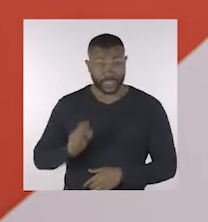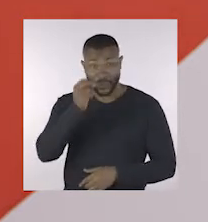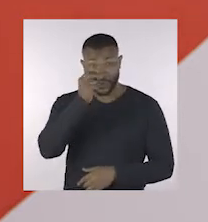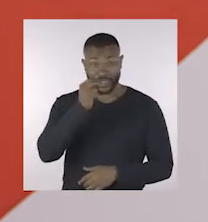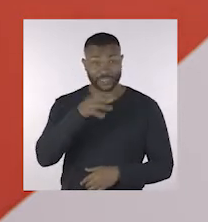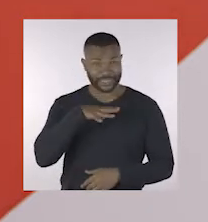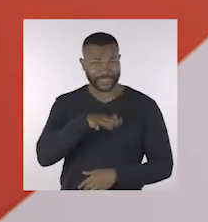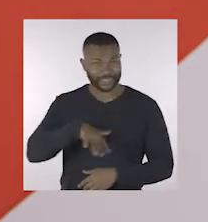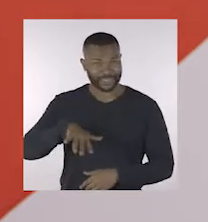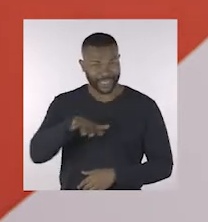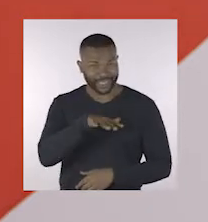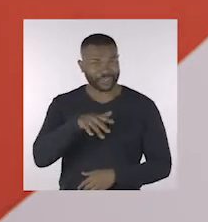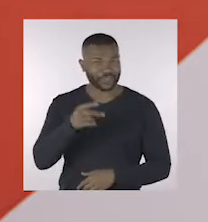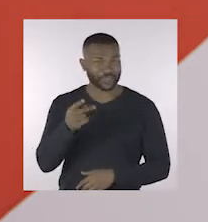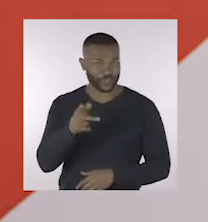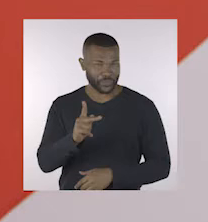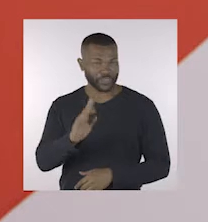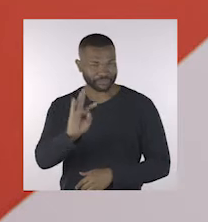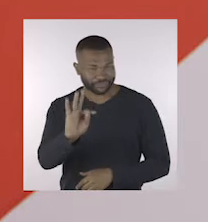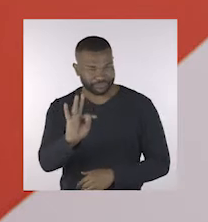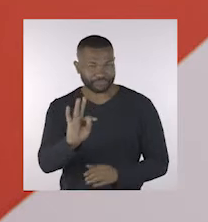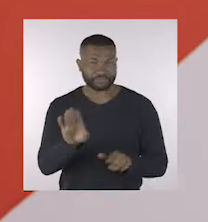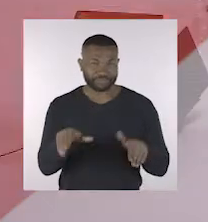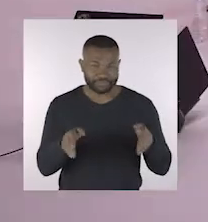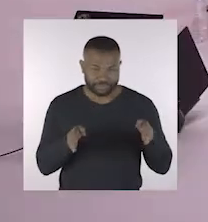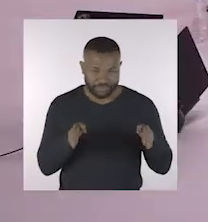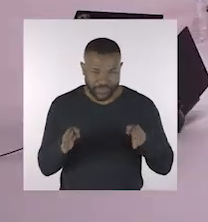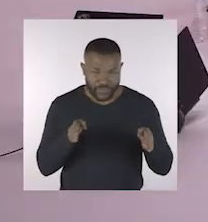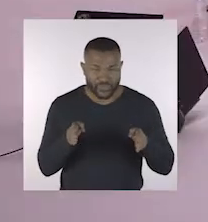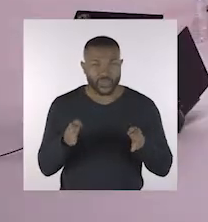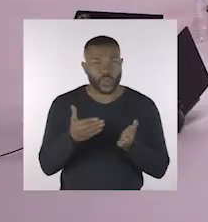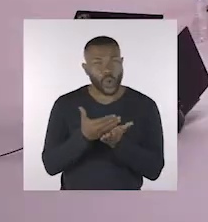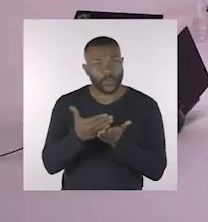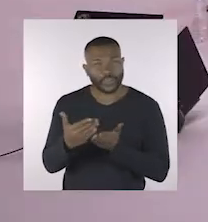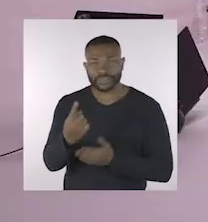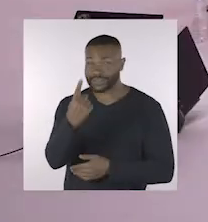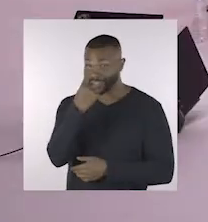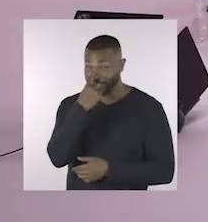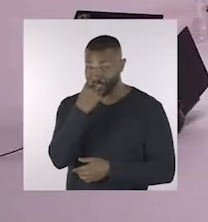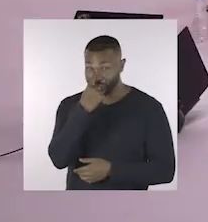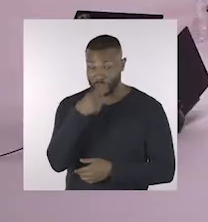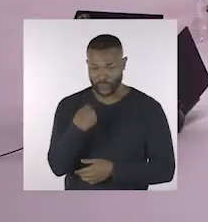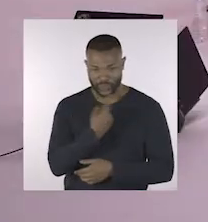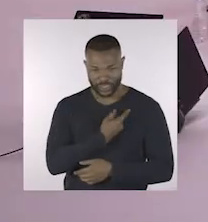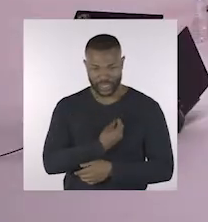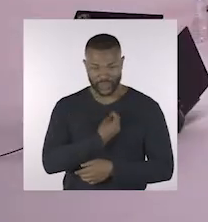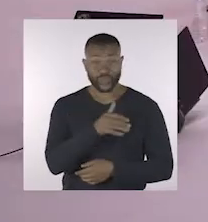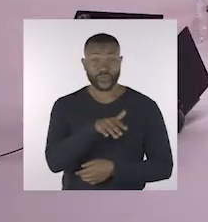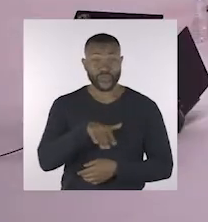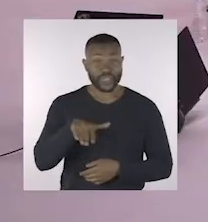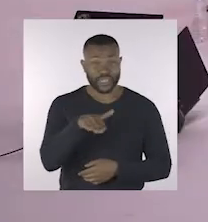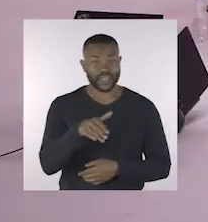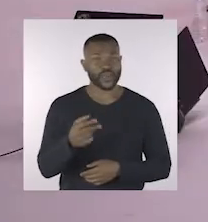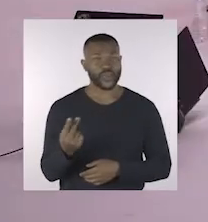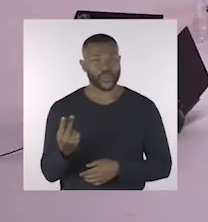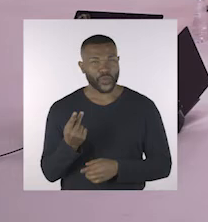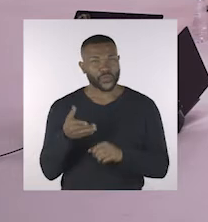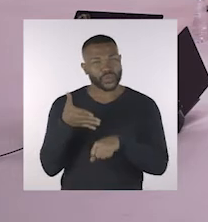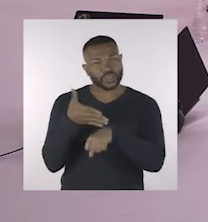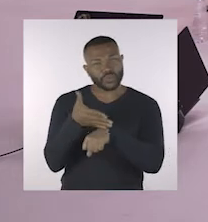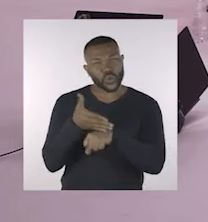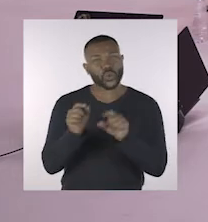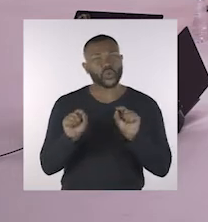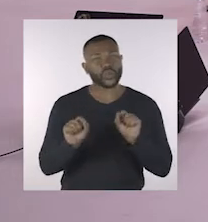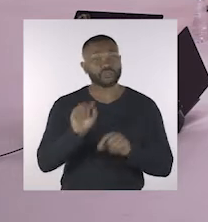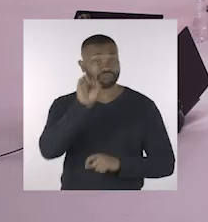presidente Municipal do PT A exatamente neste momento que entra os a nossa da nossas vidas não chama assim porque nós participamos